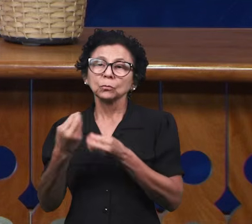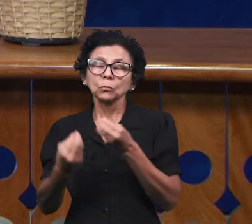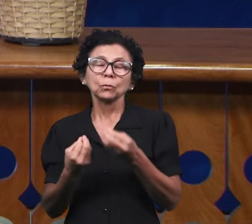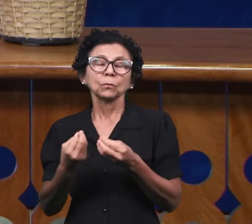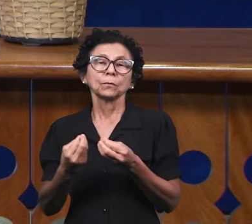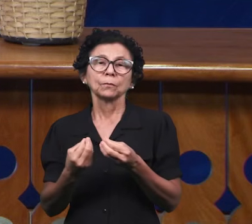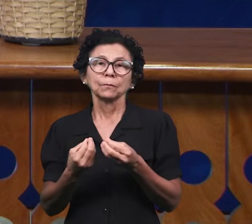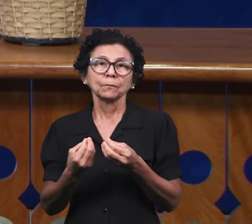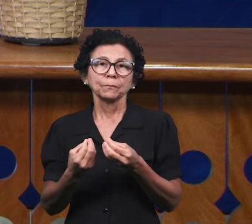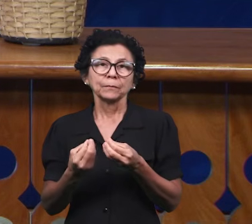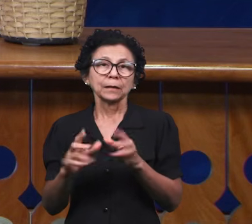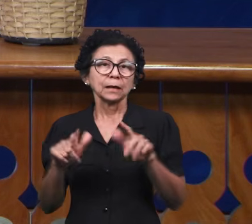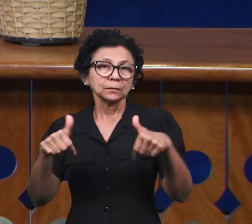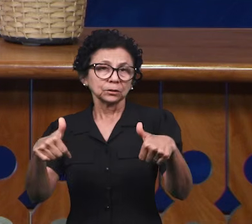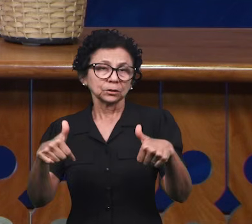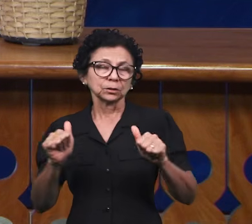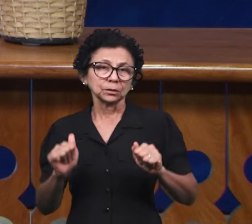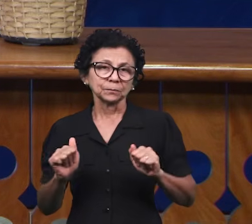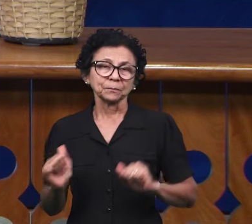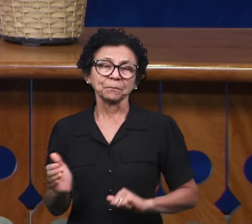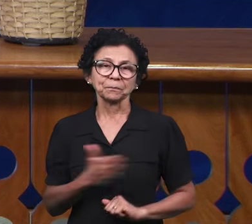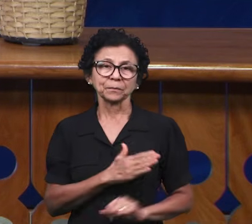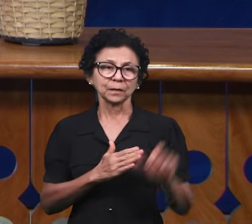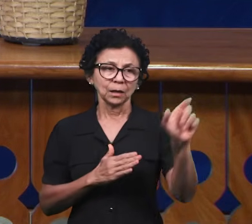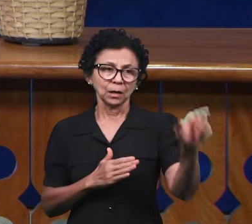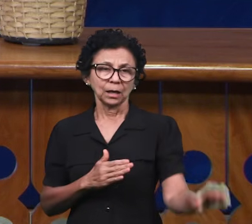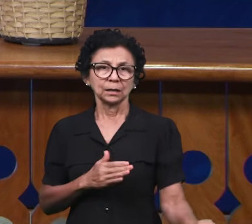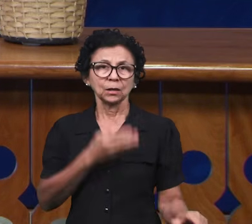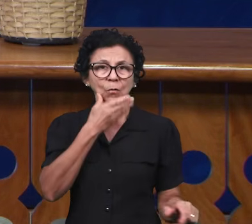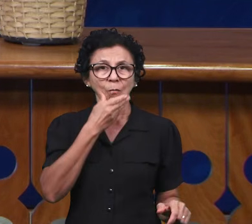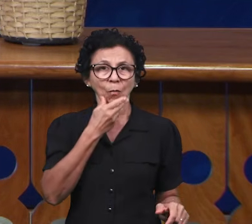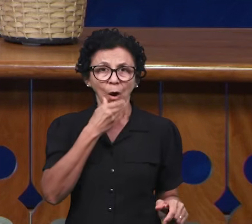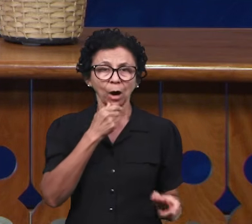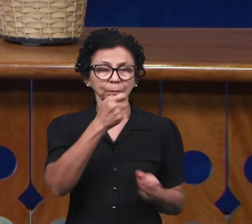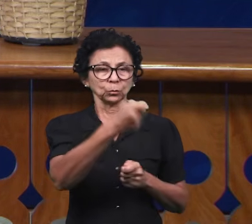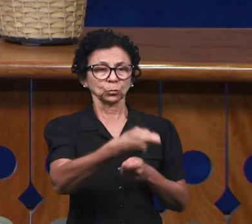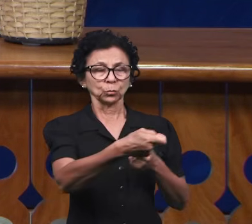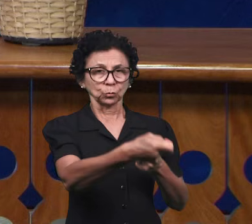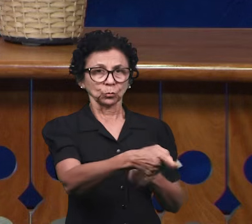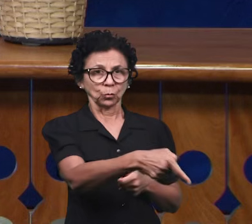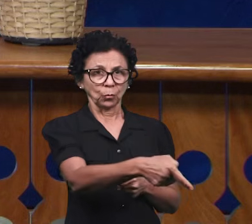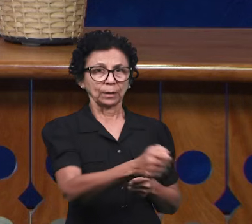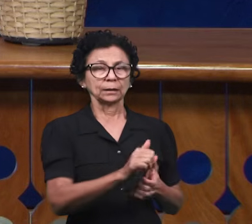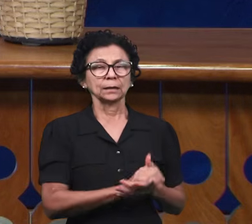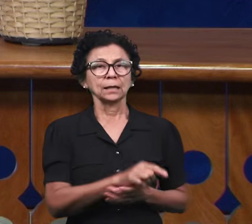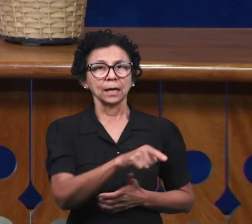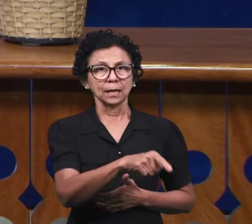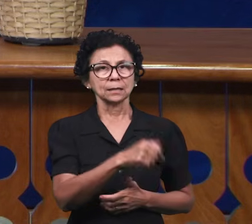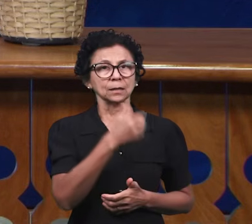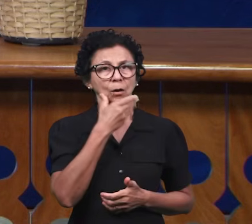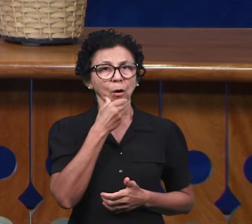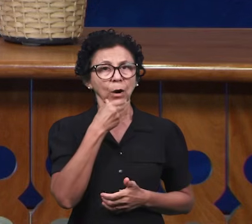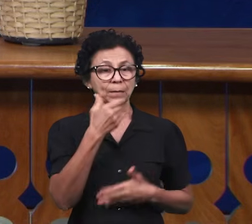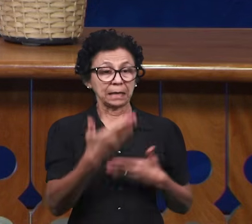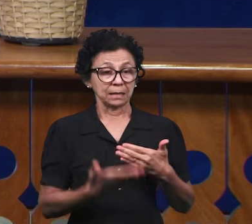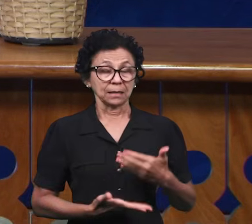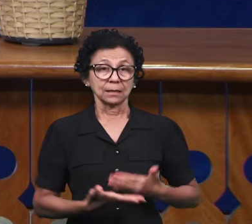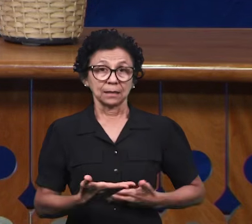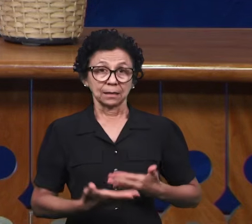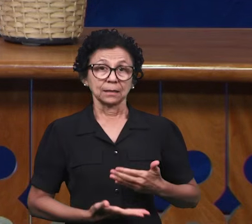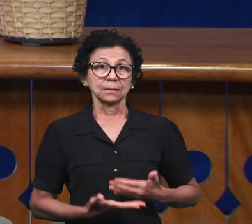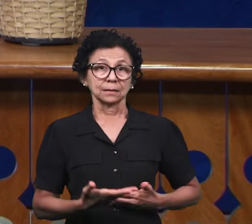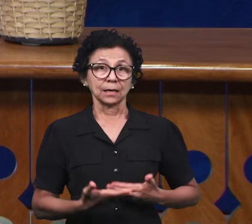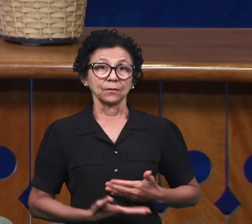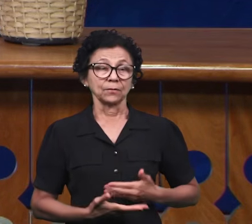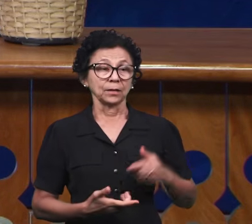ele chega junto ali daquele homem que estava naquele carro, que era o servo de uma rainha, ele fala: olha, entendes tu o que